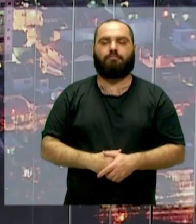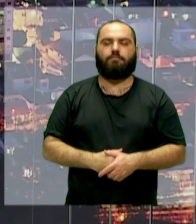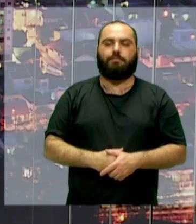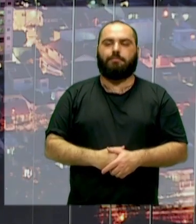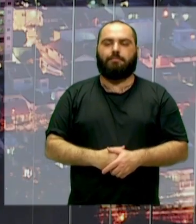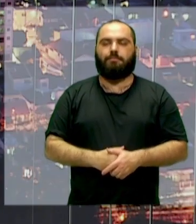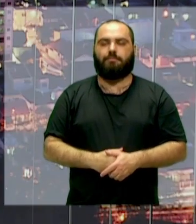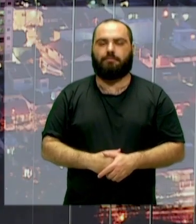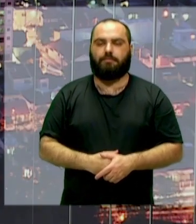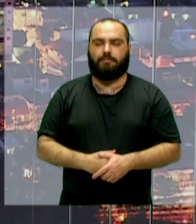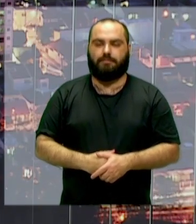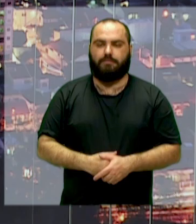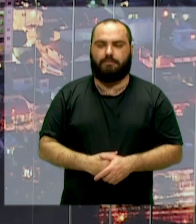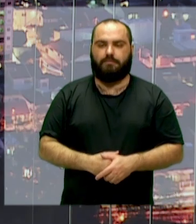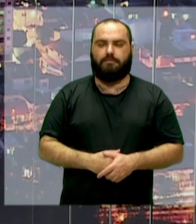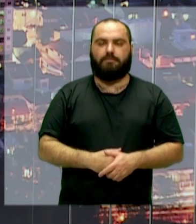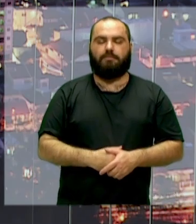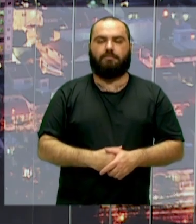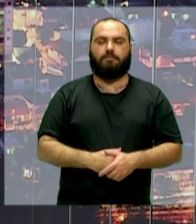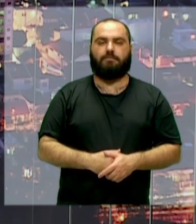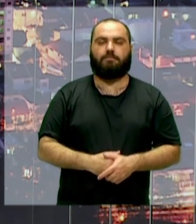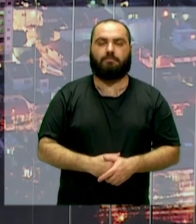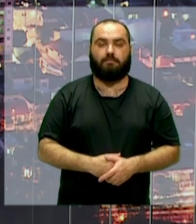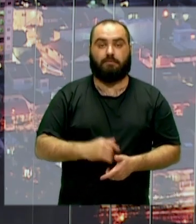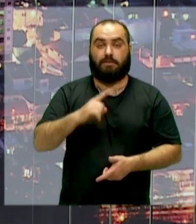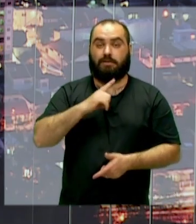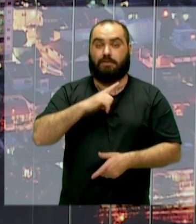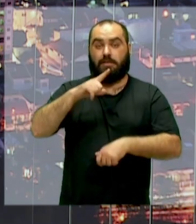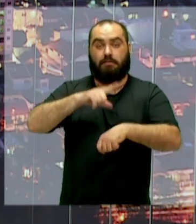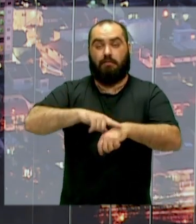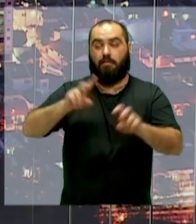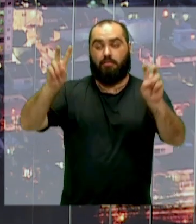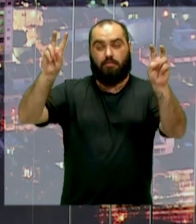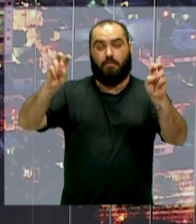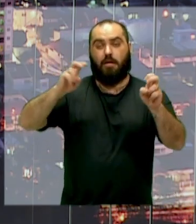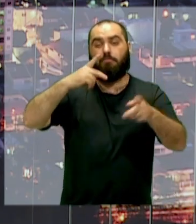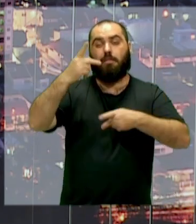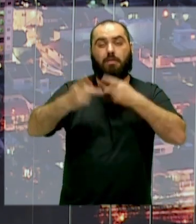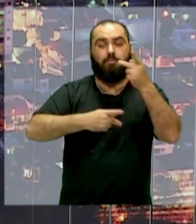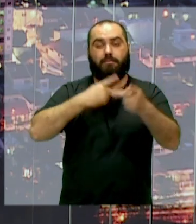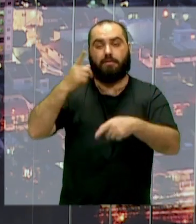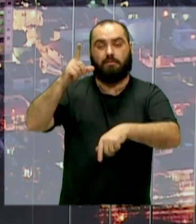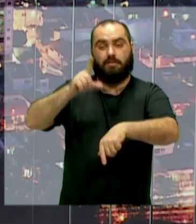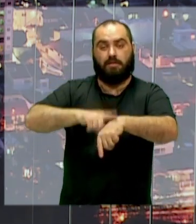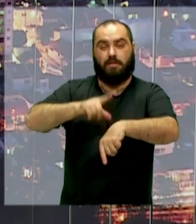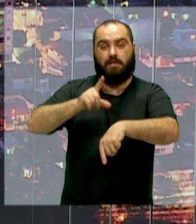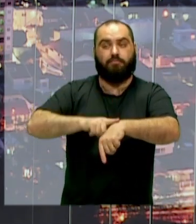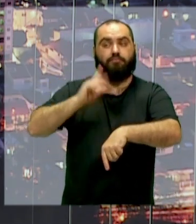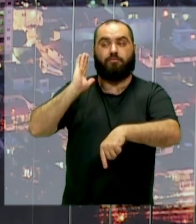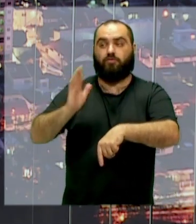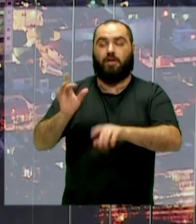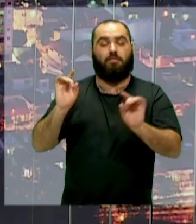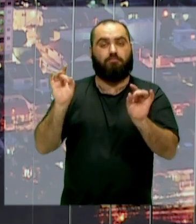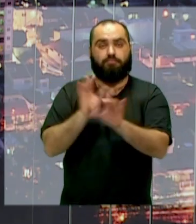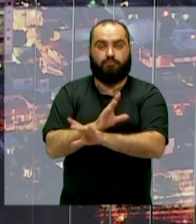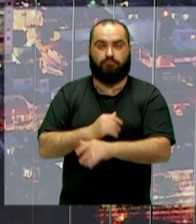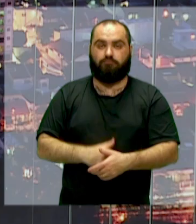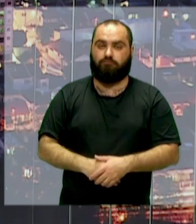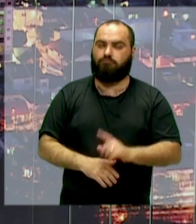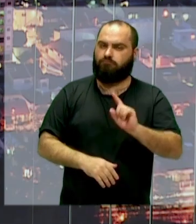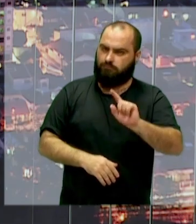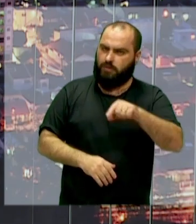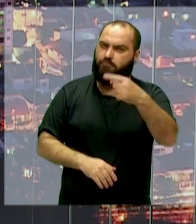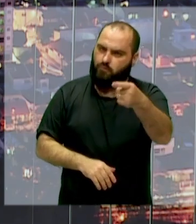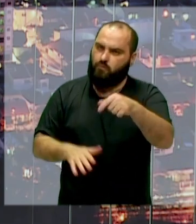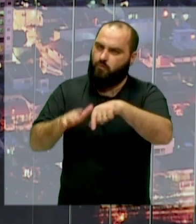assim ah a gente tem um monte de tema para falar que ainda o nosso bloco primeiro bloco já foi na sequência a